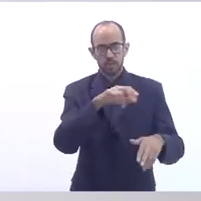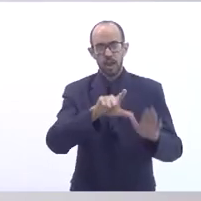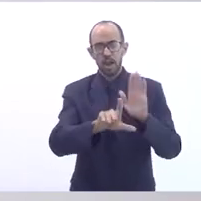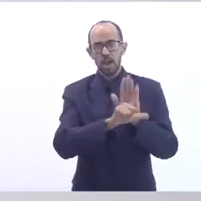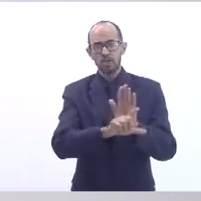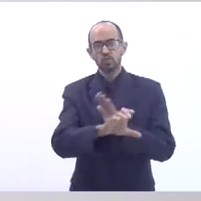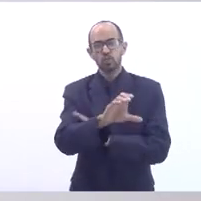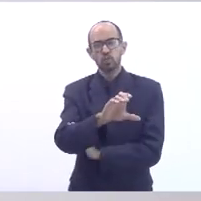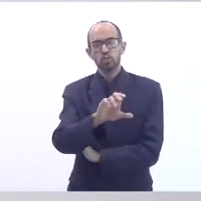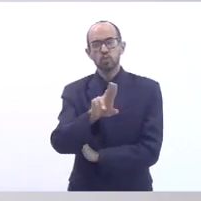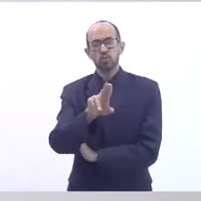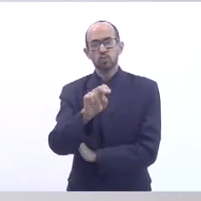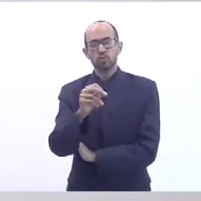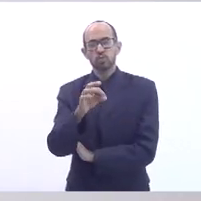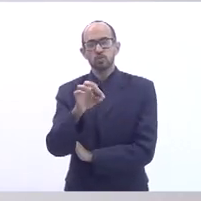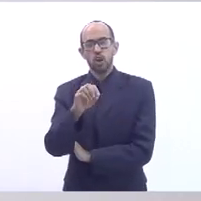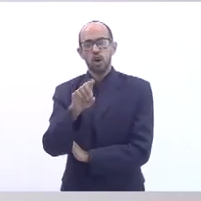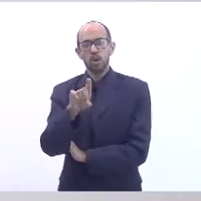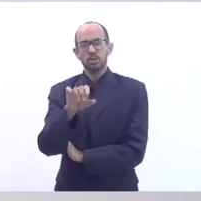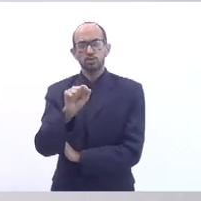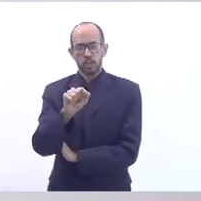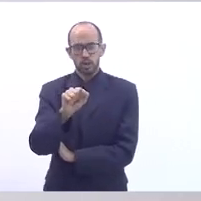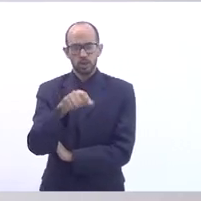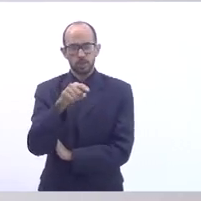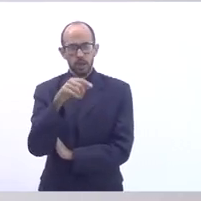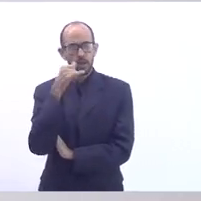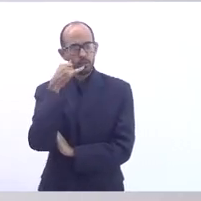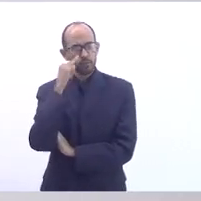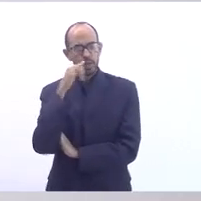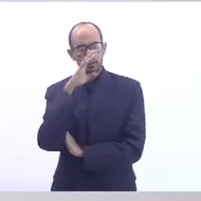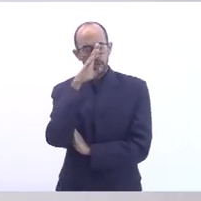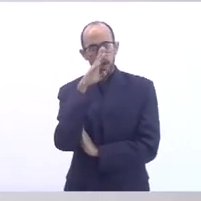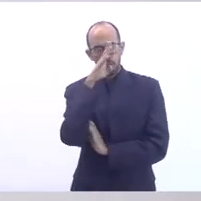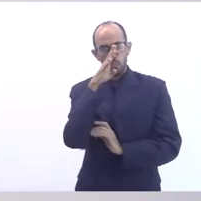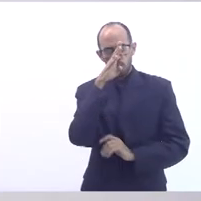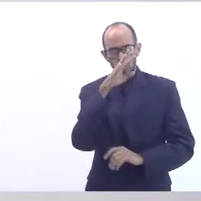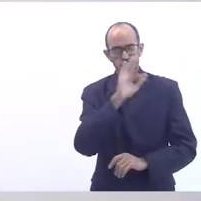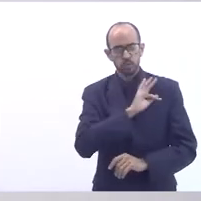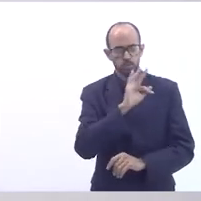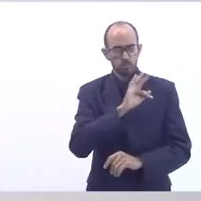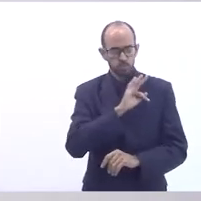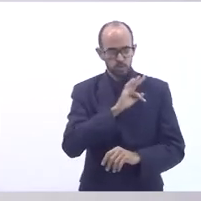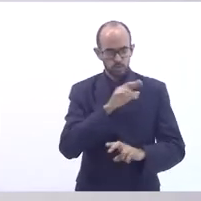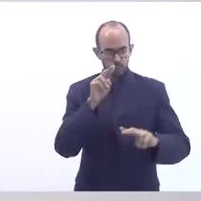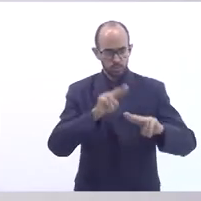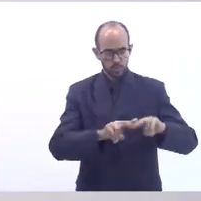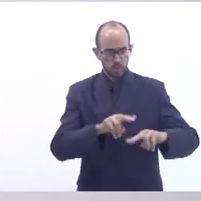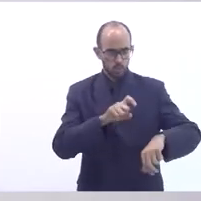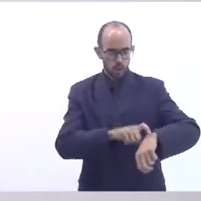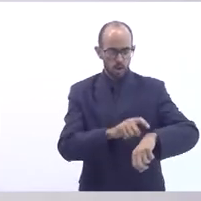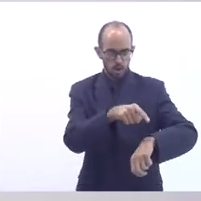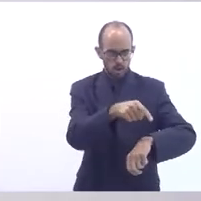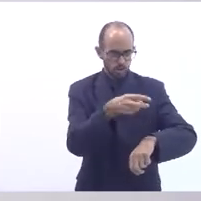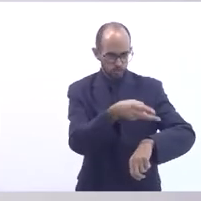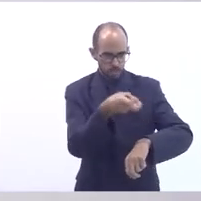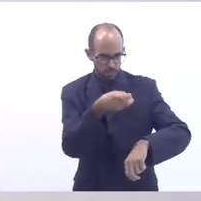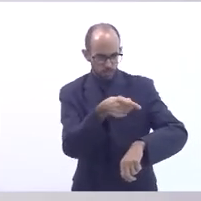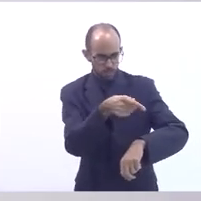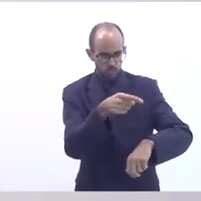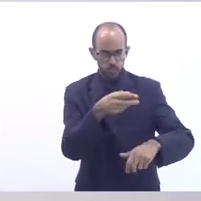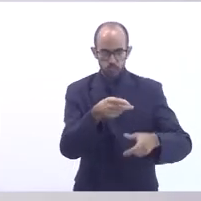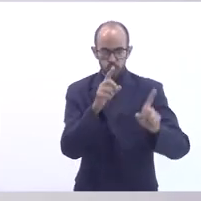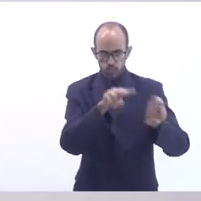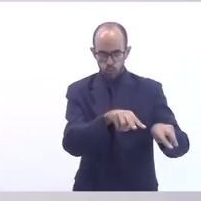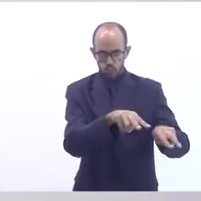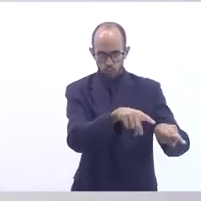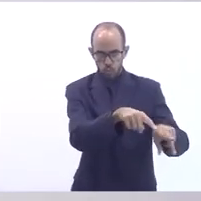porque a lei de Custódia é o que vai permitir que alguns dos abusos policiais alguns abusos de prisão em flagrante que a maior parte das prisões por tráfico de